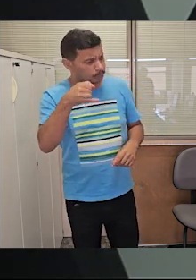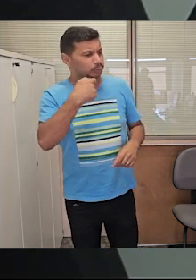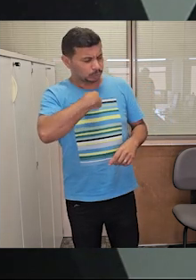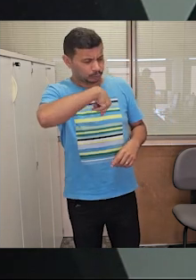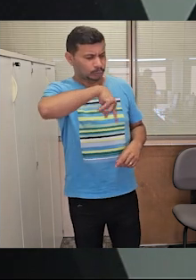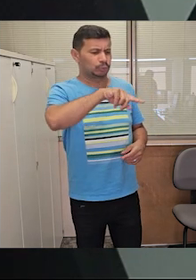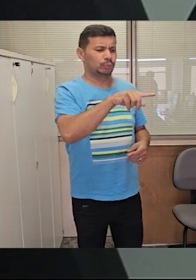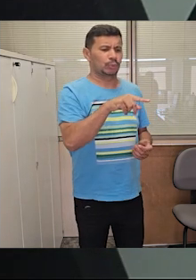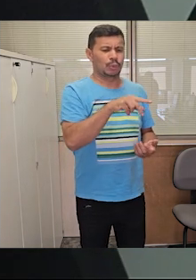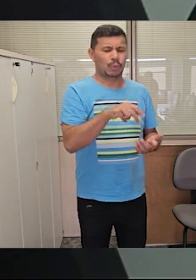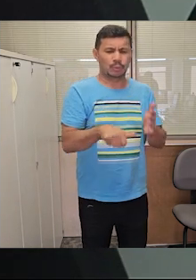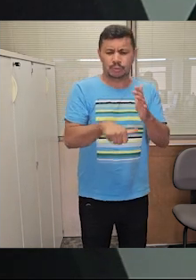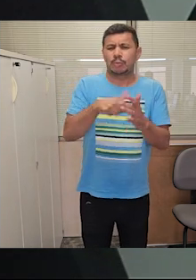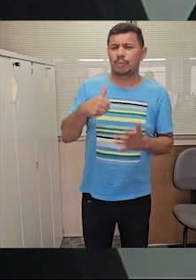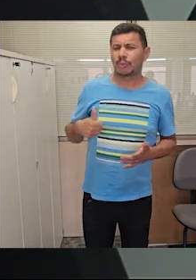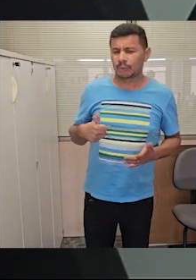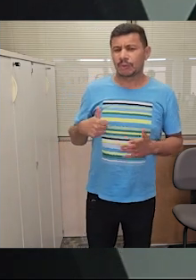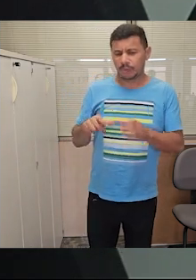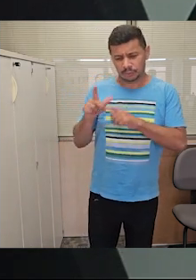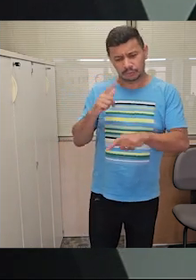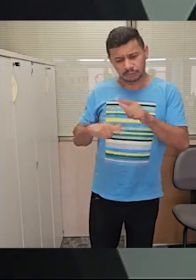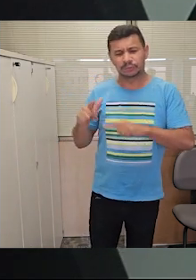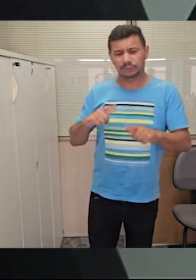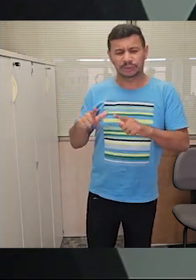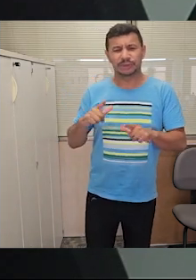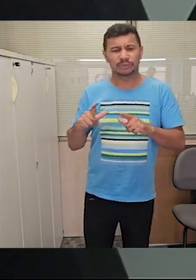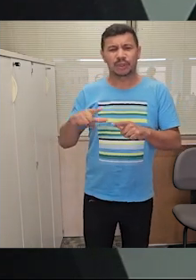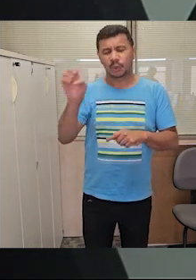como primeiro trabalhador do estado, lá estarei.